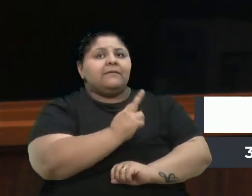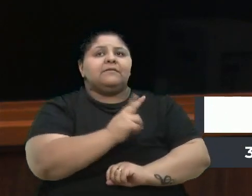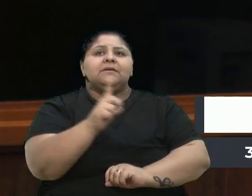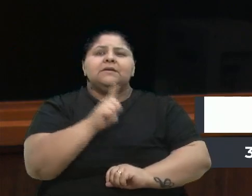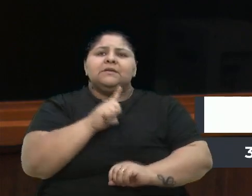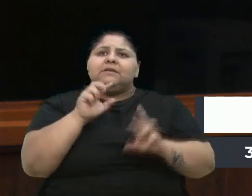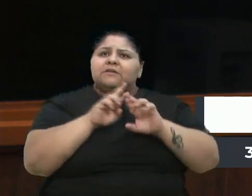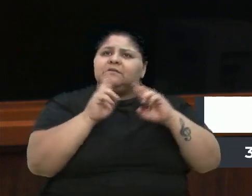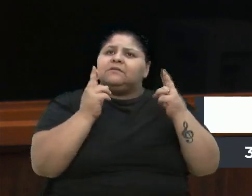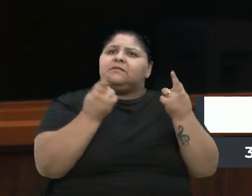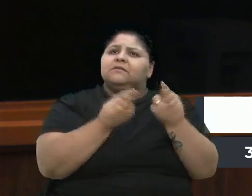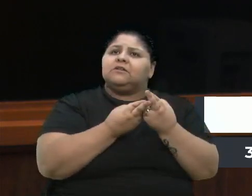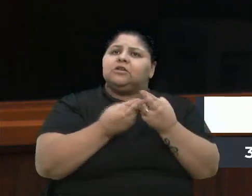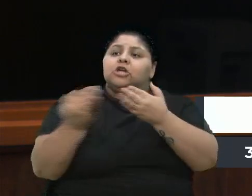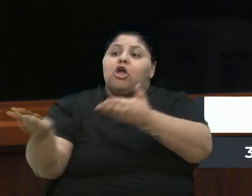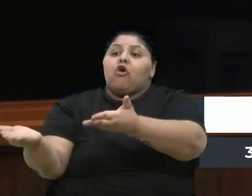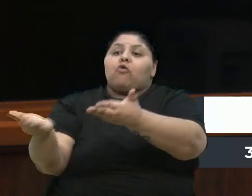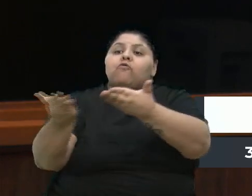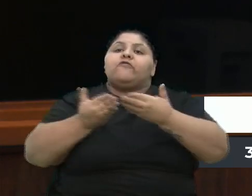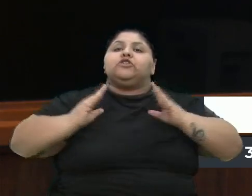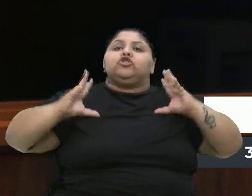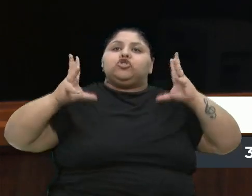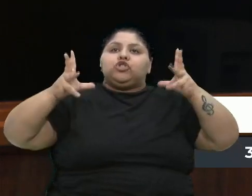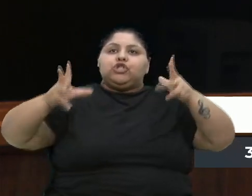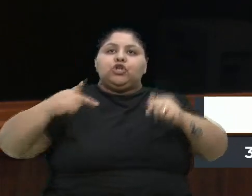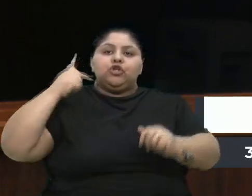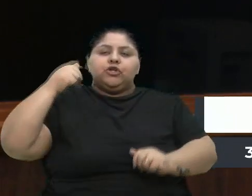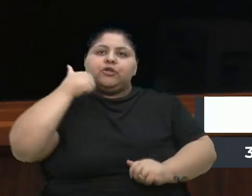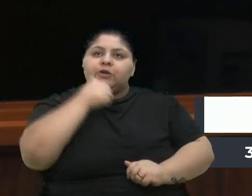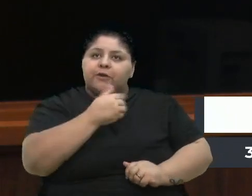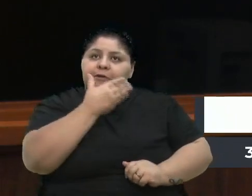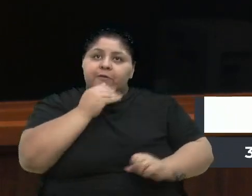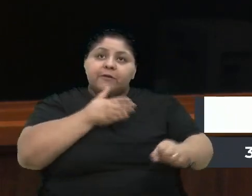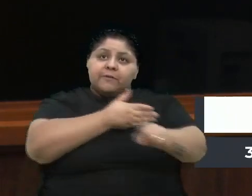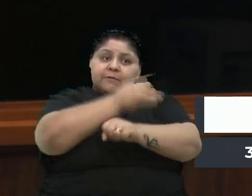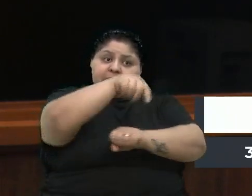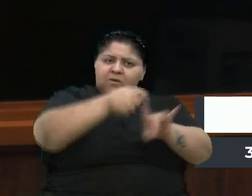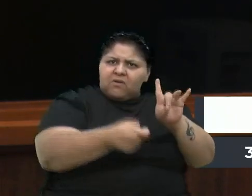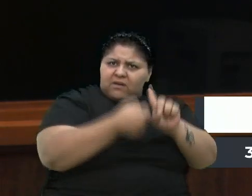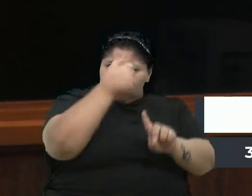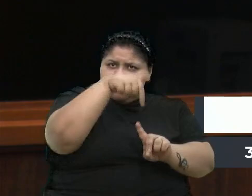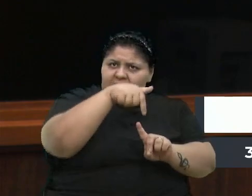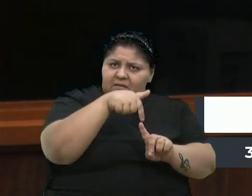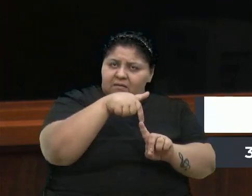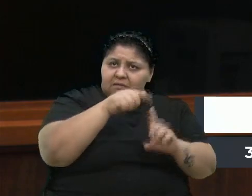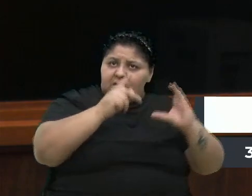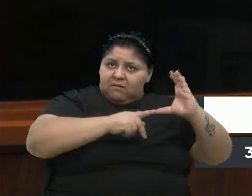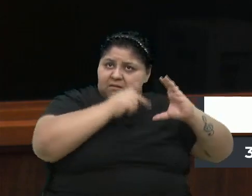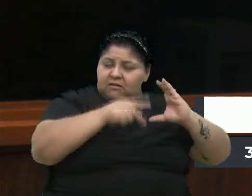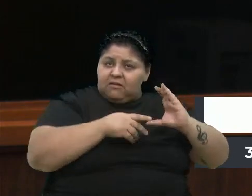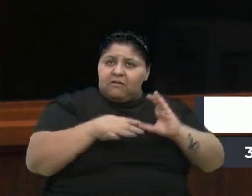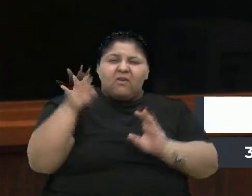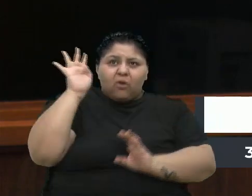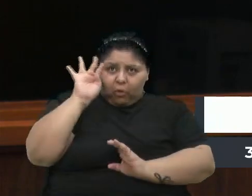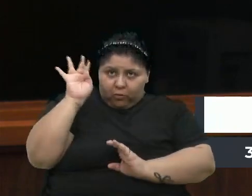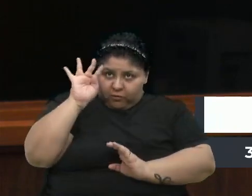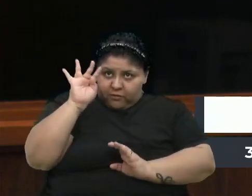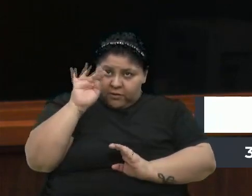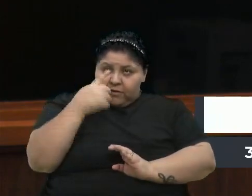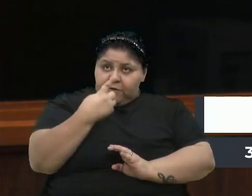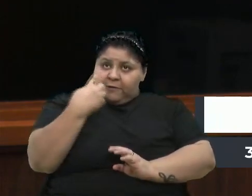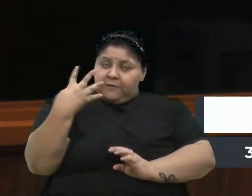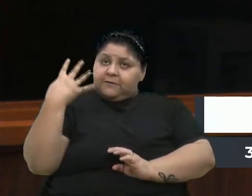reunião, inclusive eu convido todos os vereadores e vereadoras que participem esse mês, vai ser aqui na casa. Vai ser quarta-feira, às